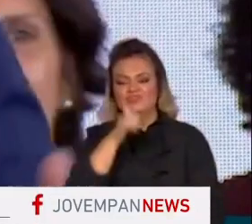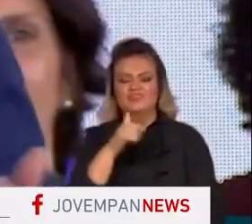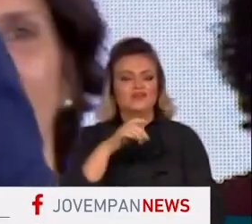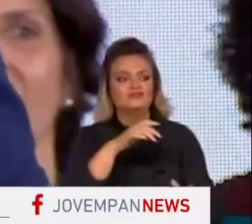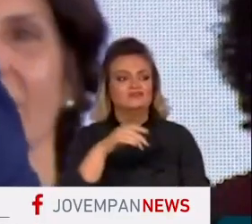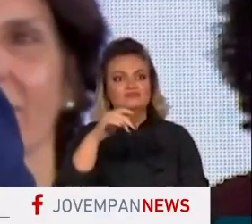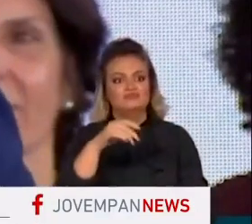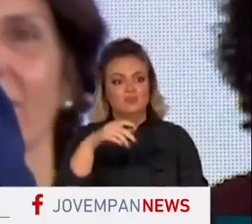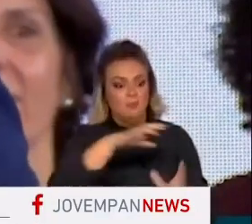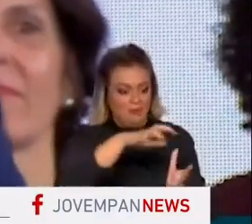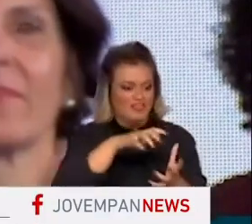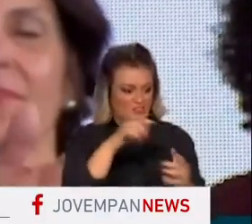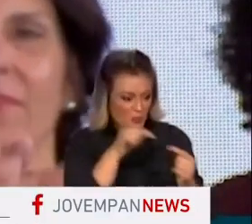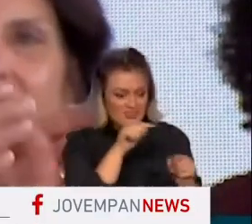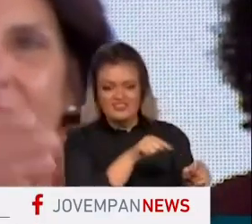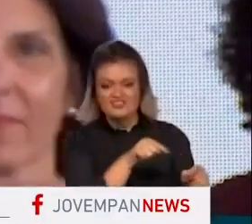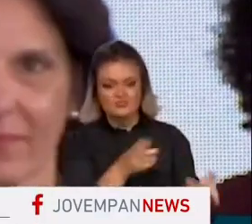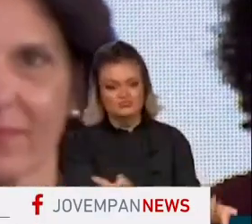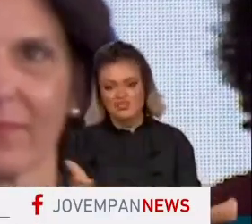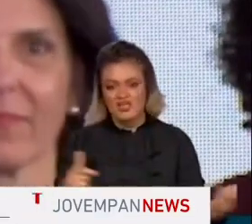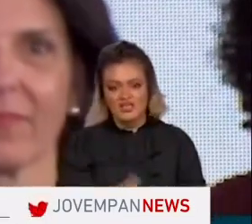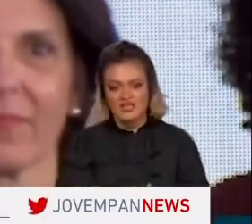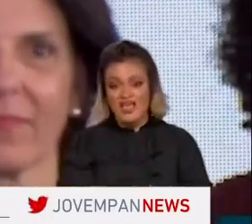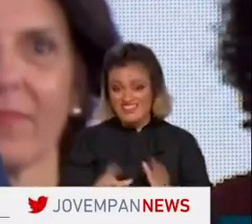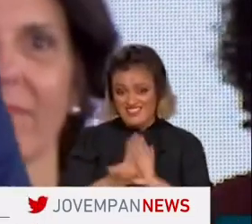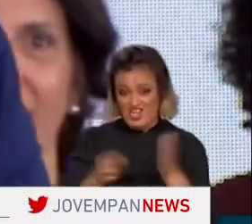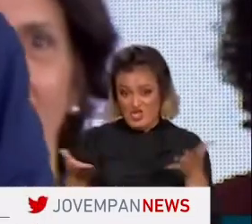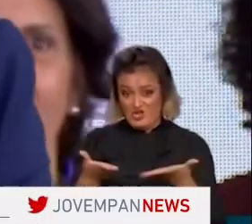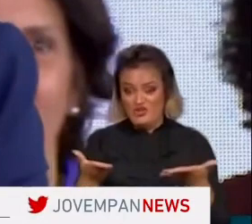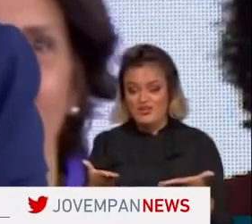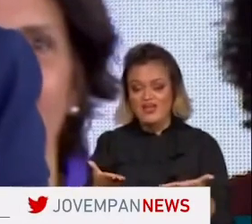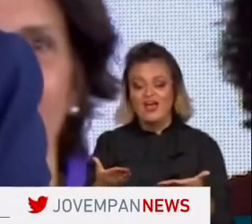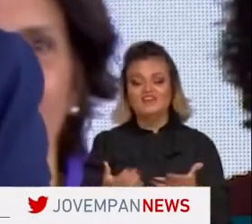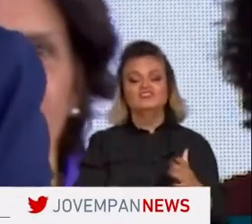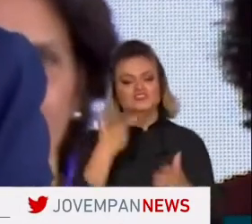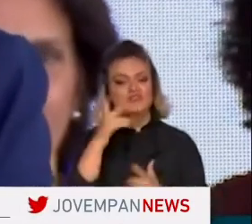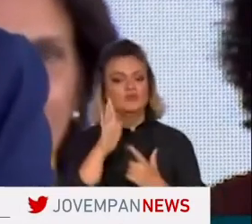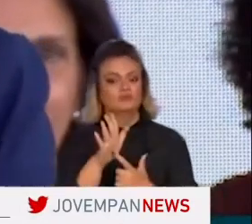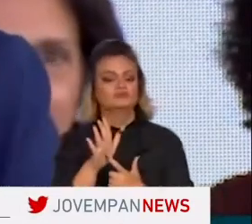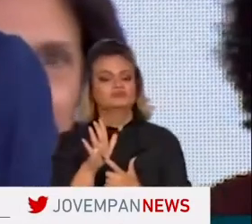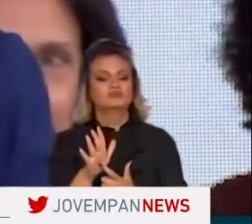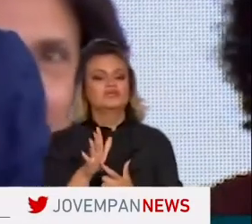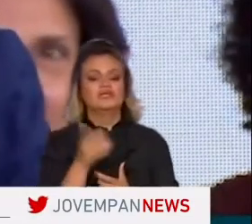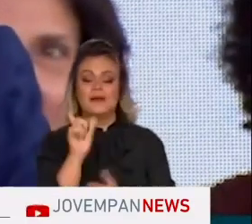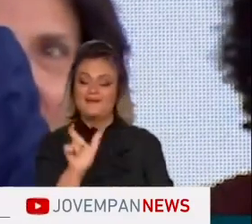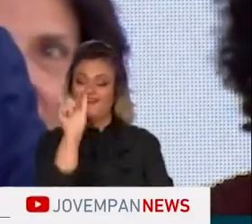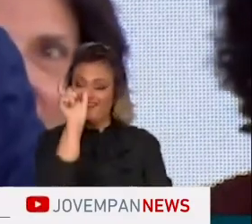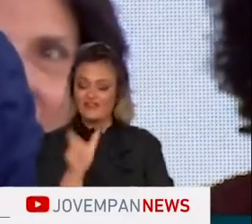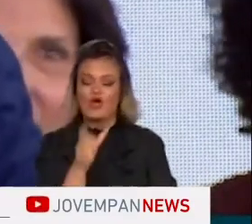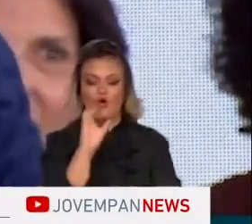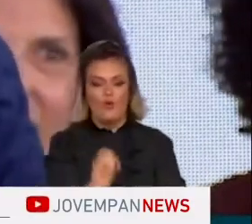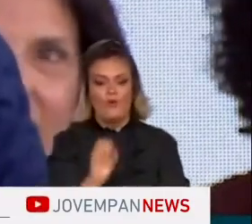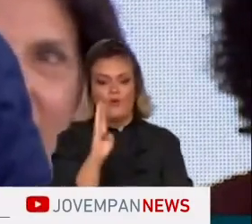planeta Terra atender. Quando nós fizemos essa lei agora, nós fizemos questão de colocar a palavra